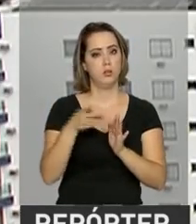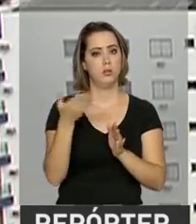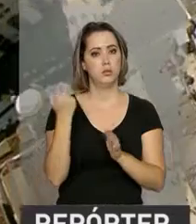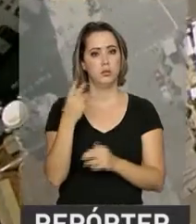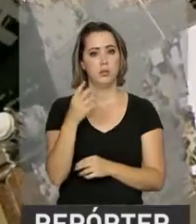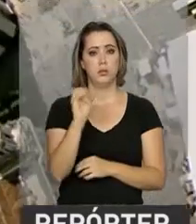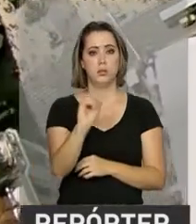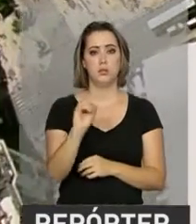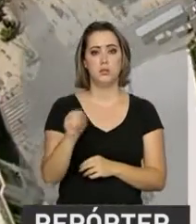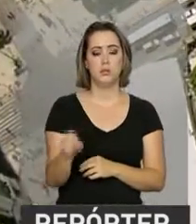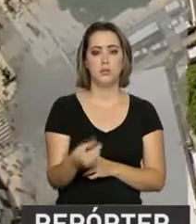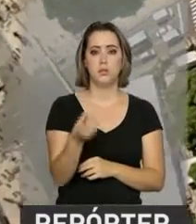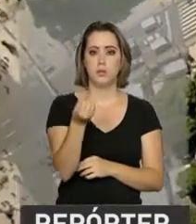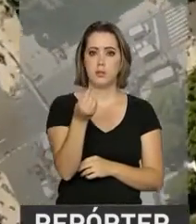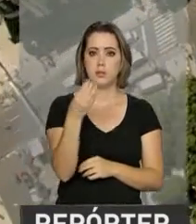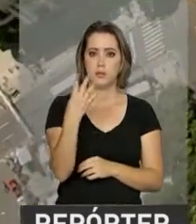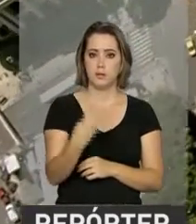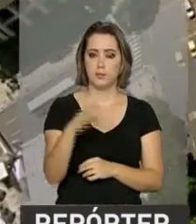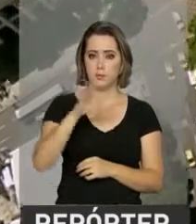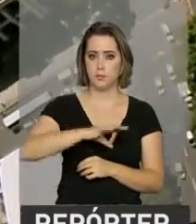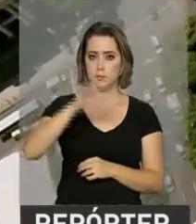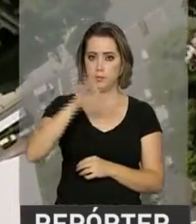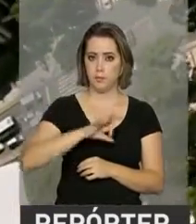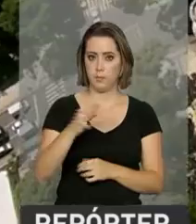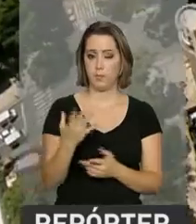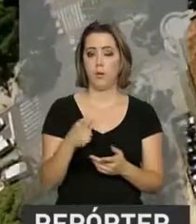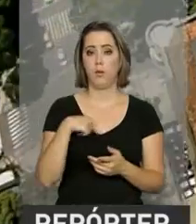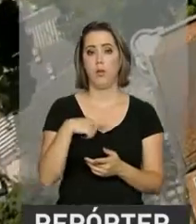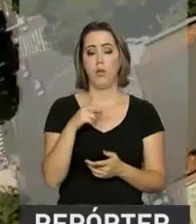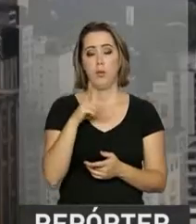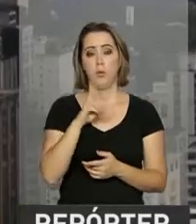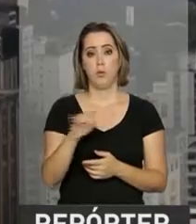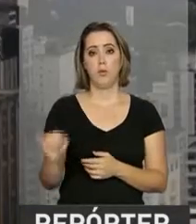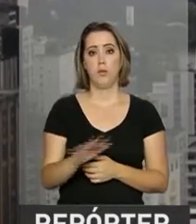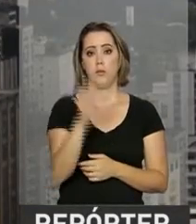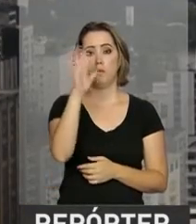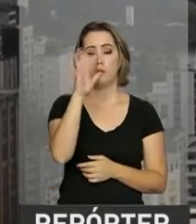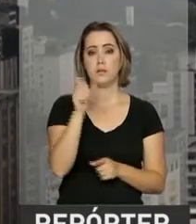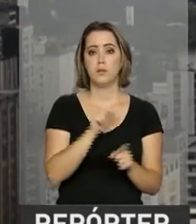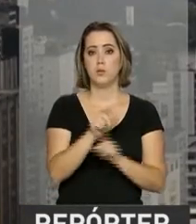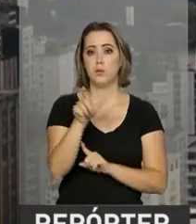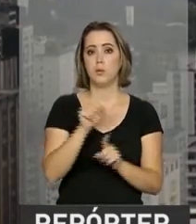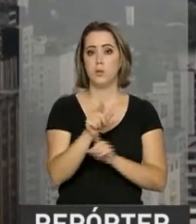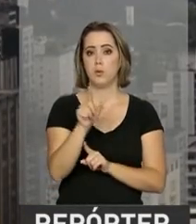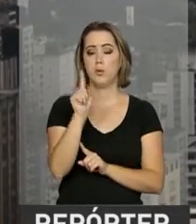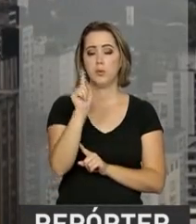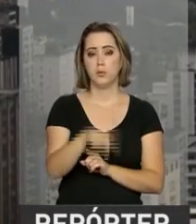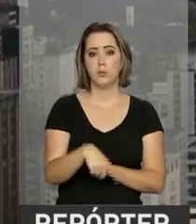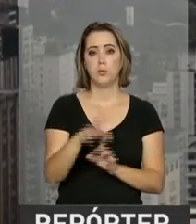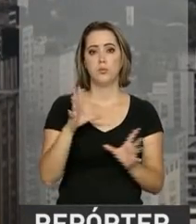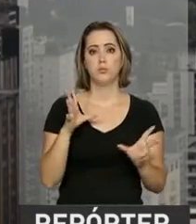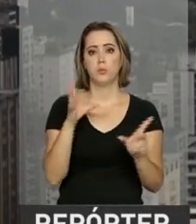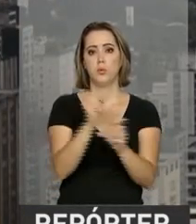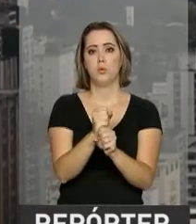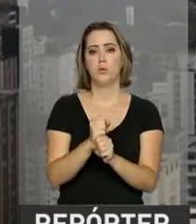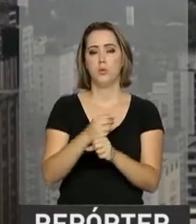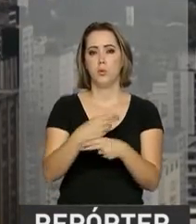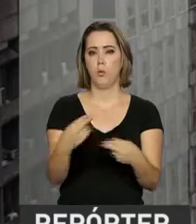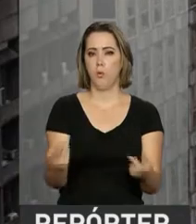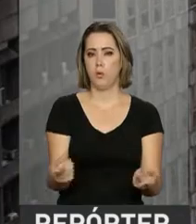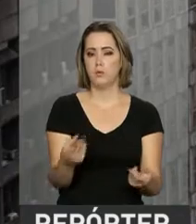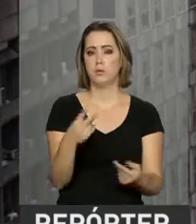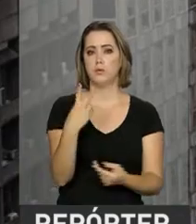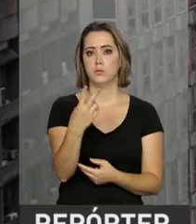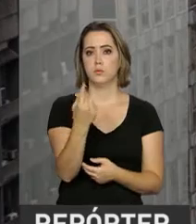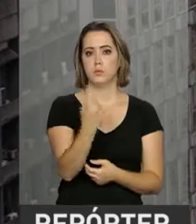de 0,64 por cento a chamada inflação do aluguel é calculado com base nos preços coletados entre os dias